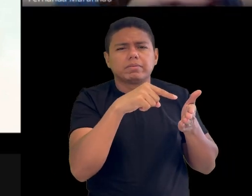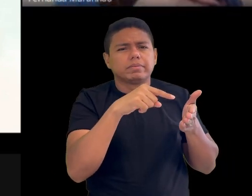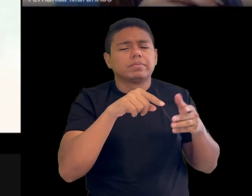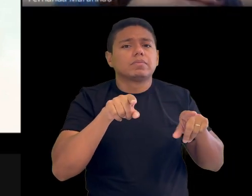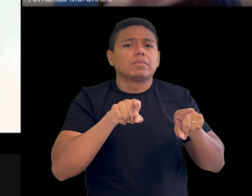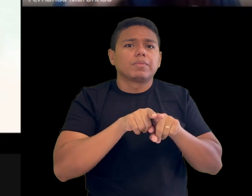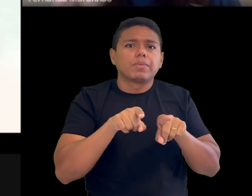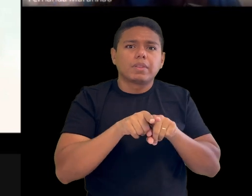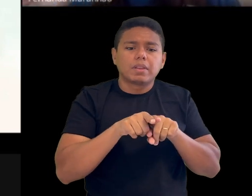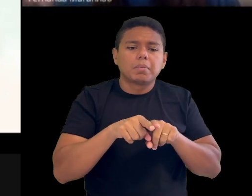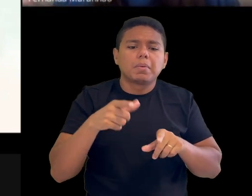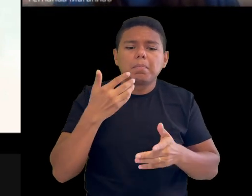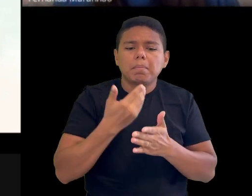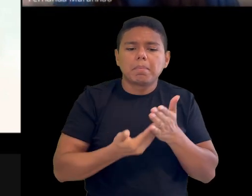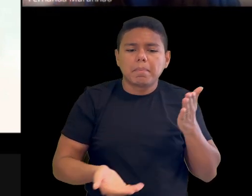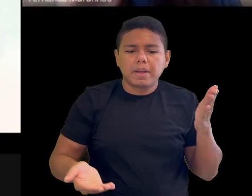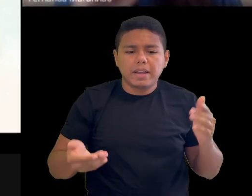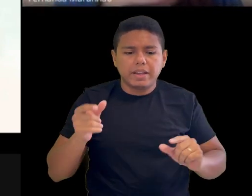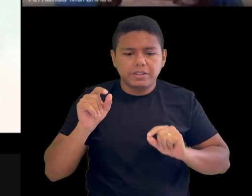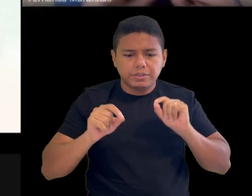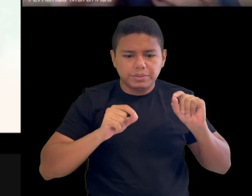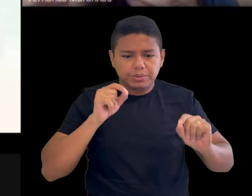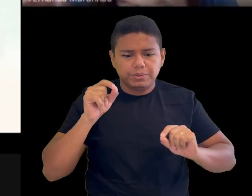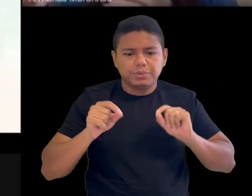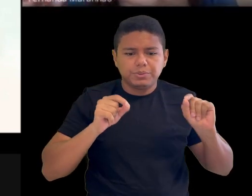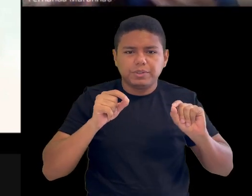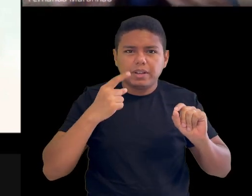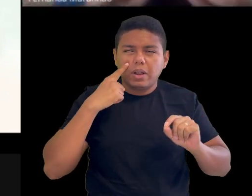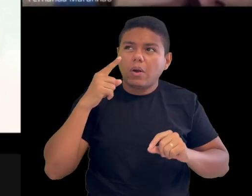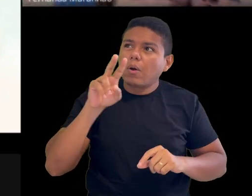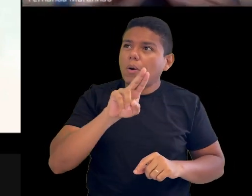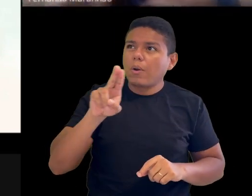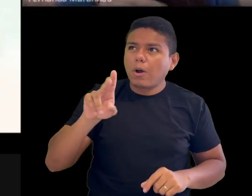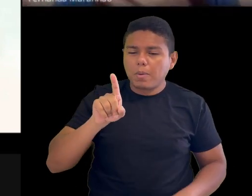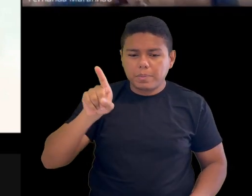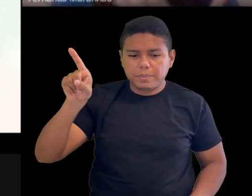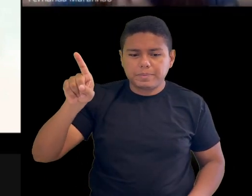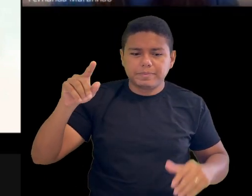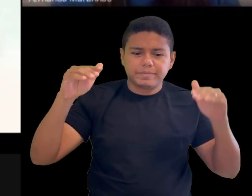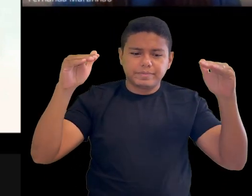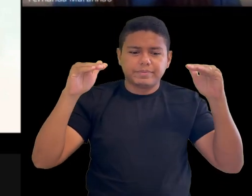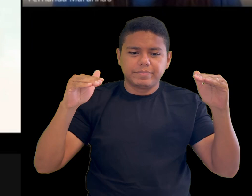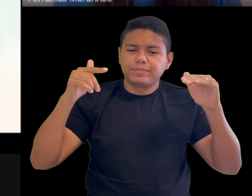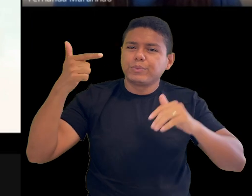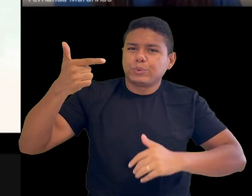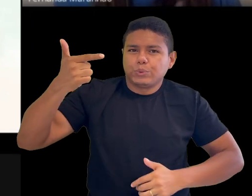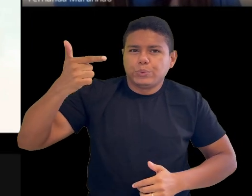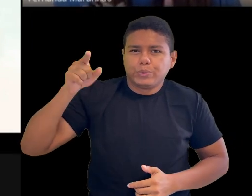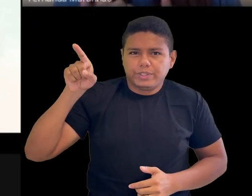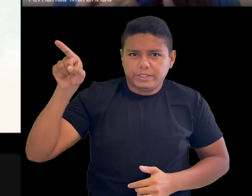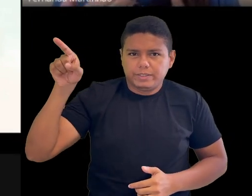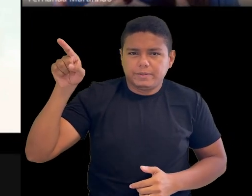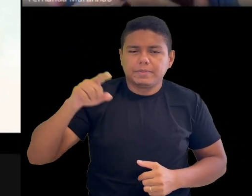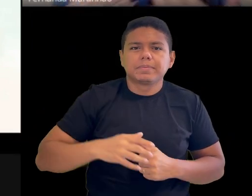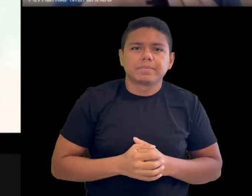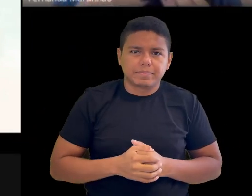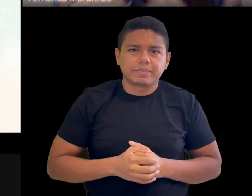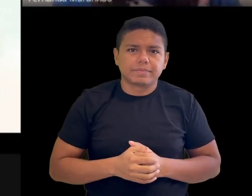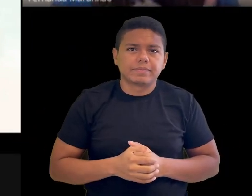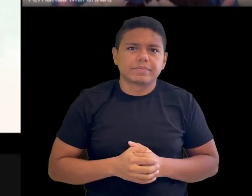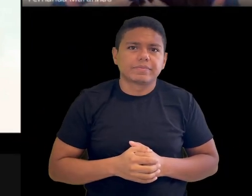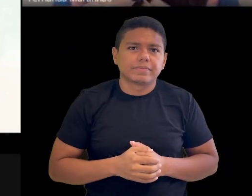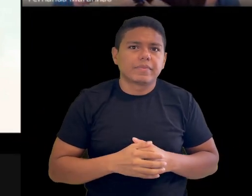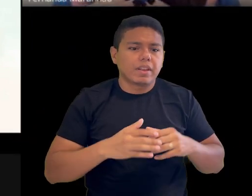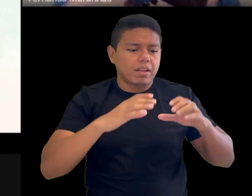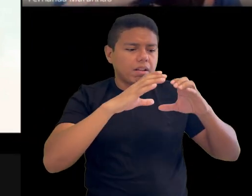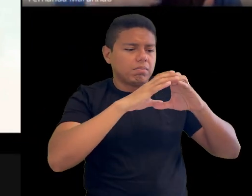que é o que vimos na imagem anterior, que é o borramento da zona de implantação placentária, e que não é possível